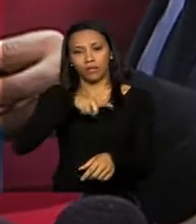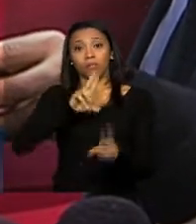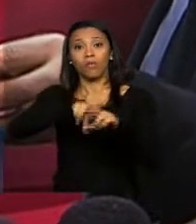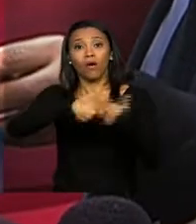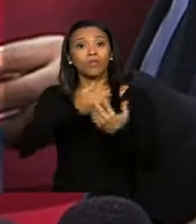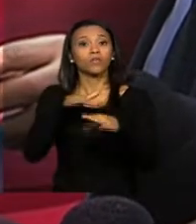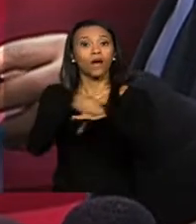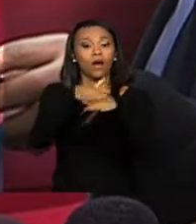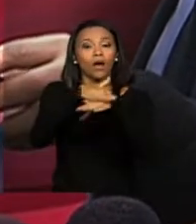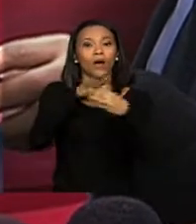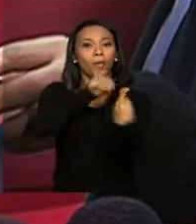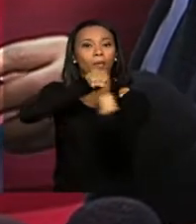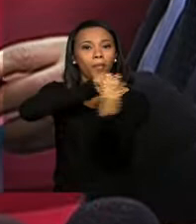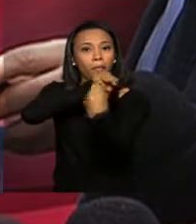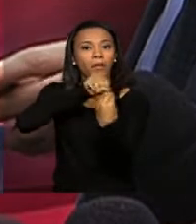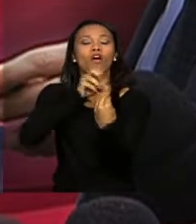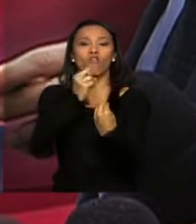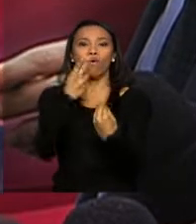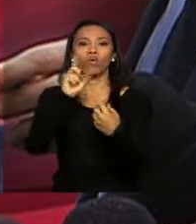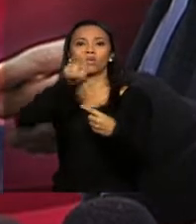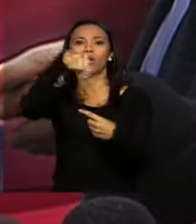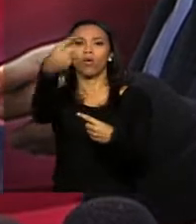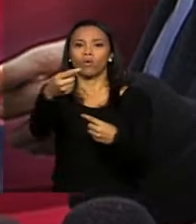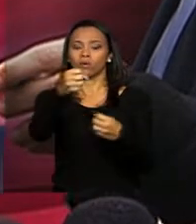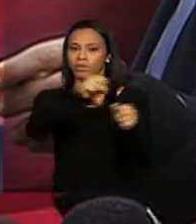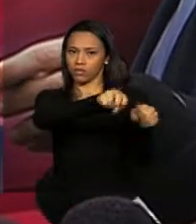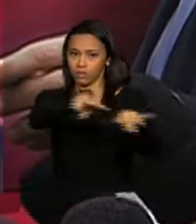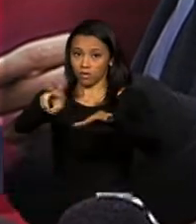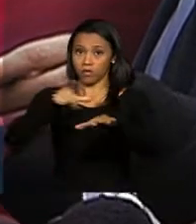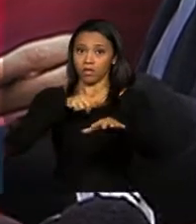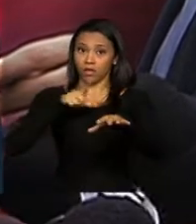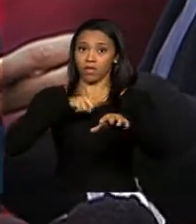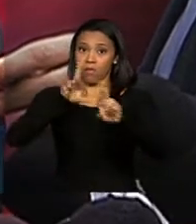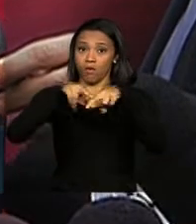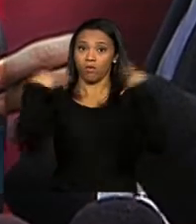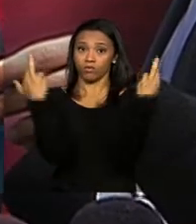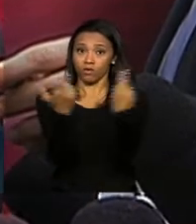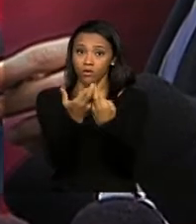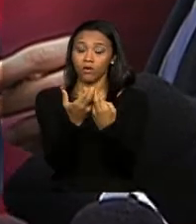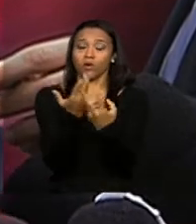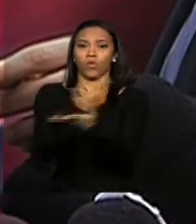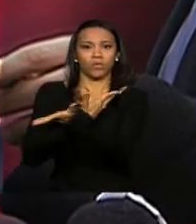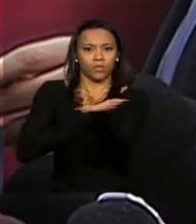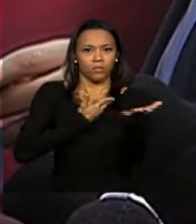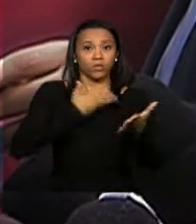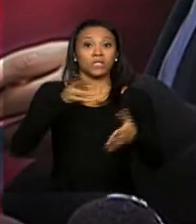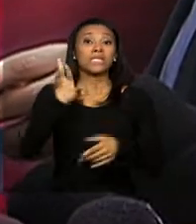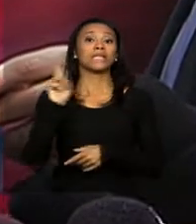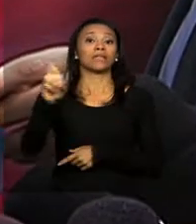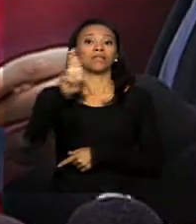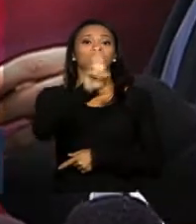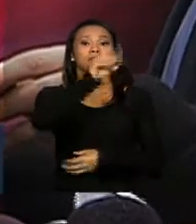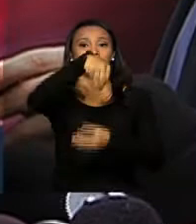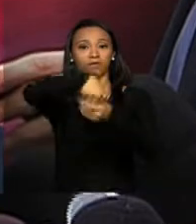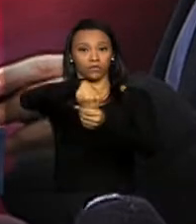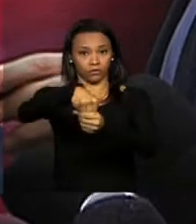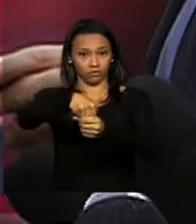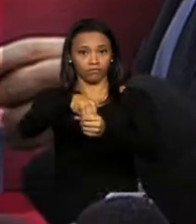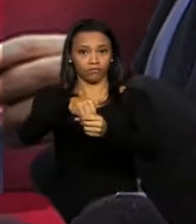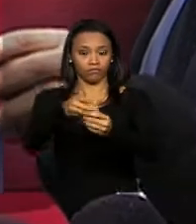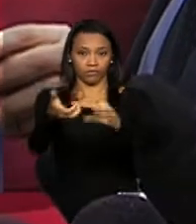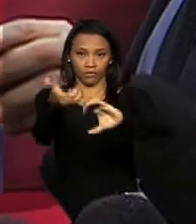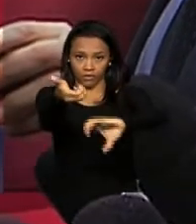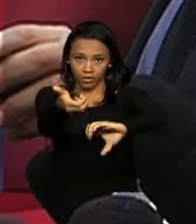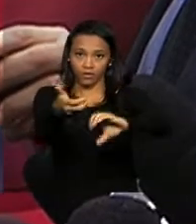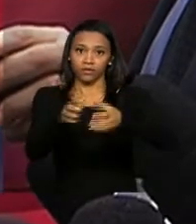com comos colegas líderes na próxima semana ah ah e colaborare muito nesse diálogo institucional eu